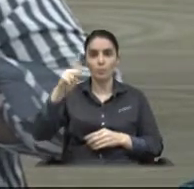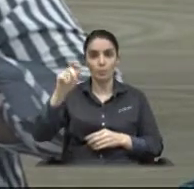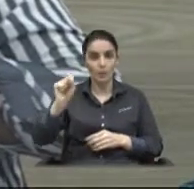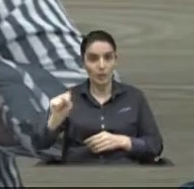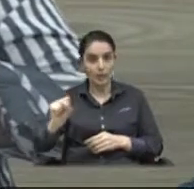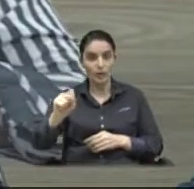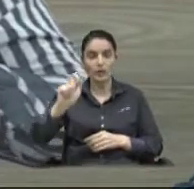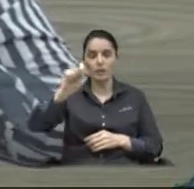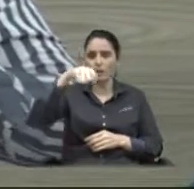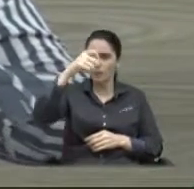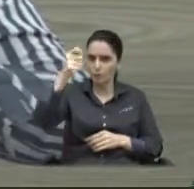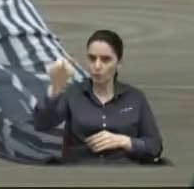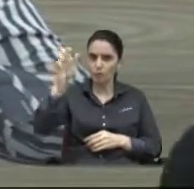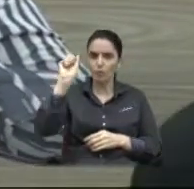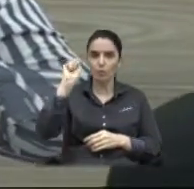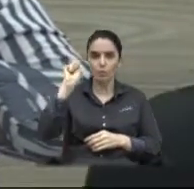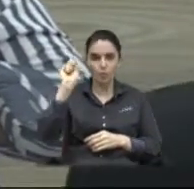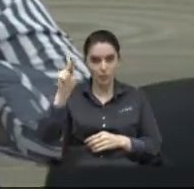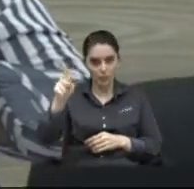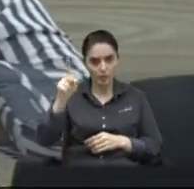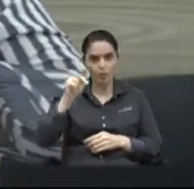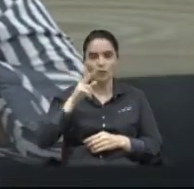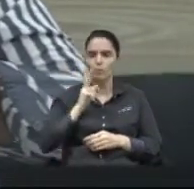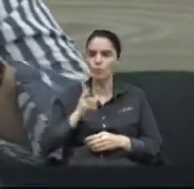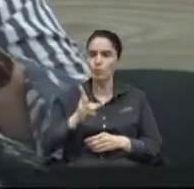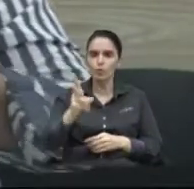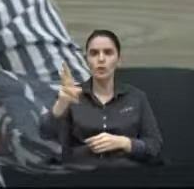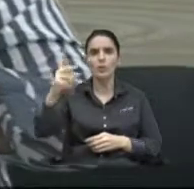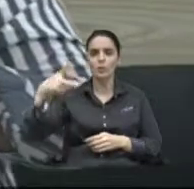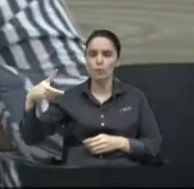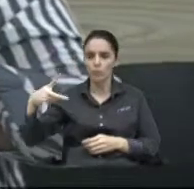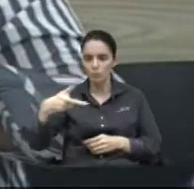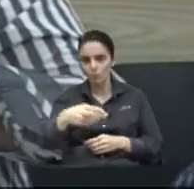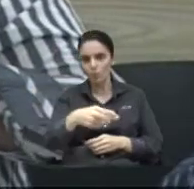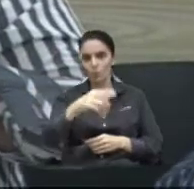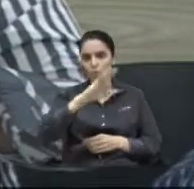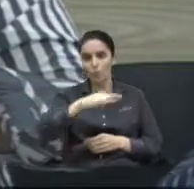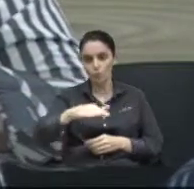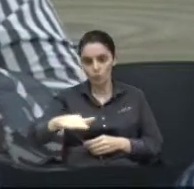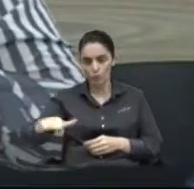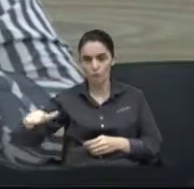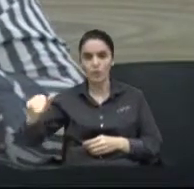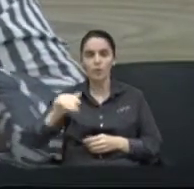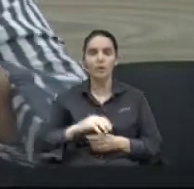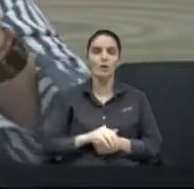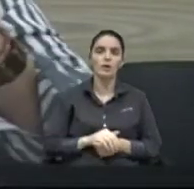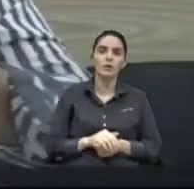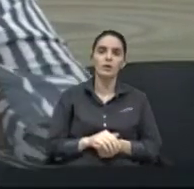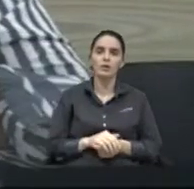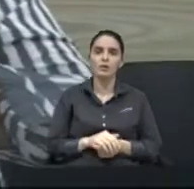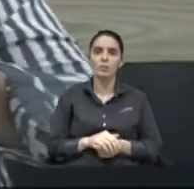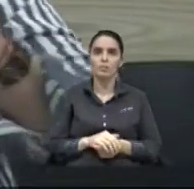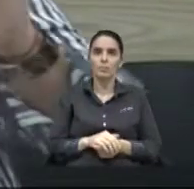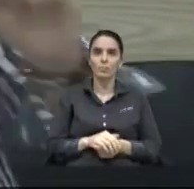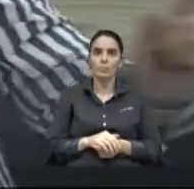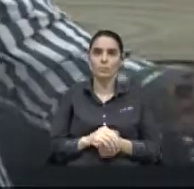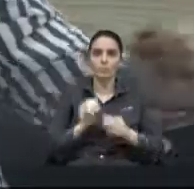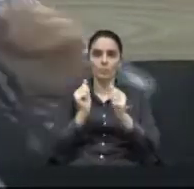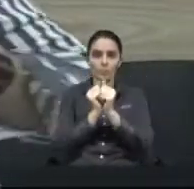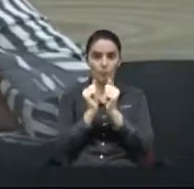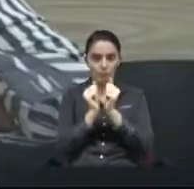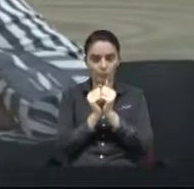Associação dos Aposentados, sempre como cirurgião pediátrico, sempre junto com o doutor Hélio e o doutor... Aí tem outro